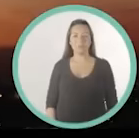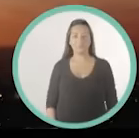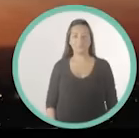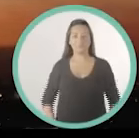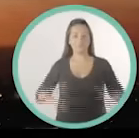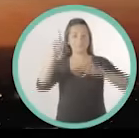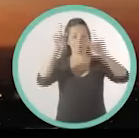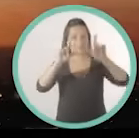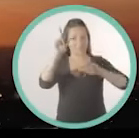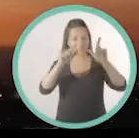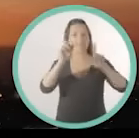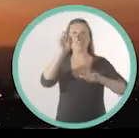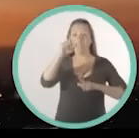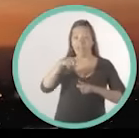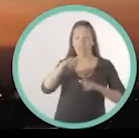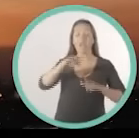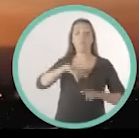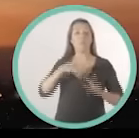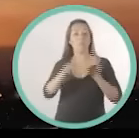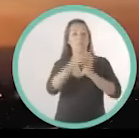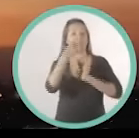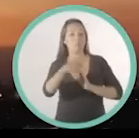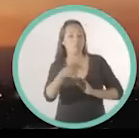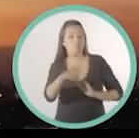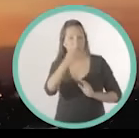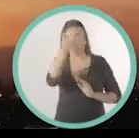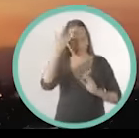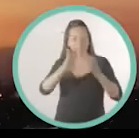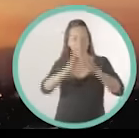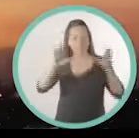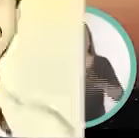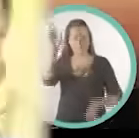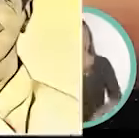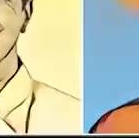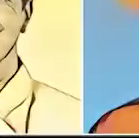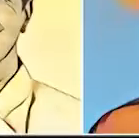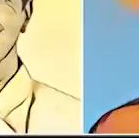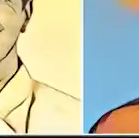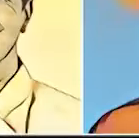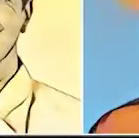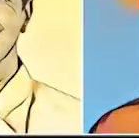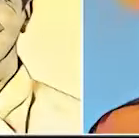Esse programa é uma homenagem à liberdade religiosa.